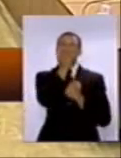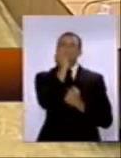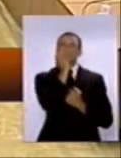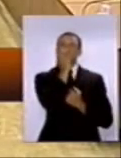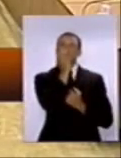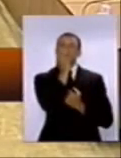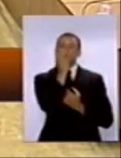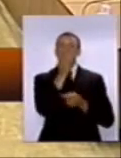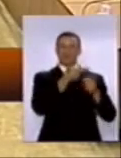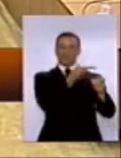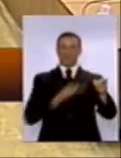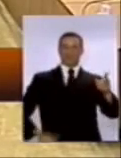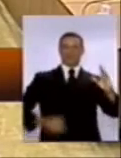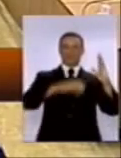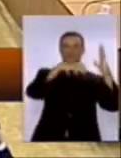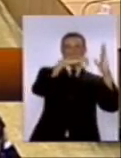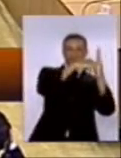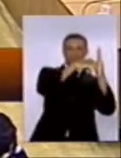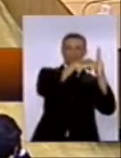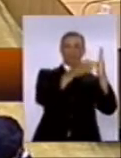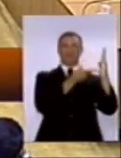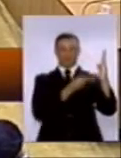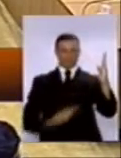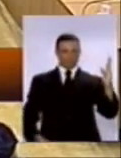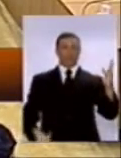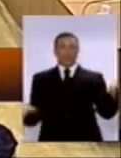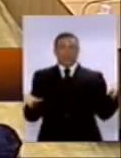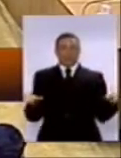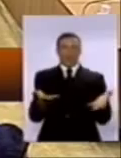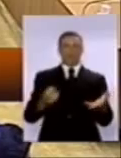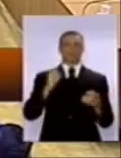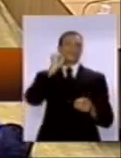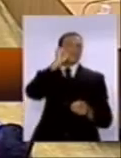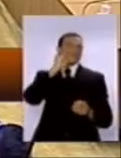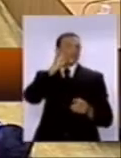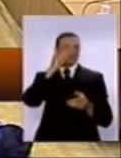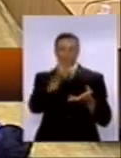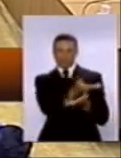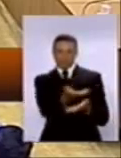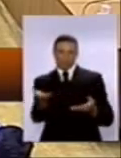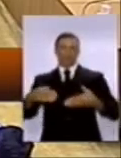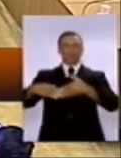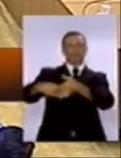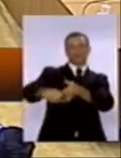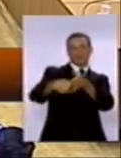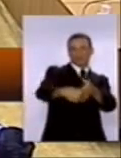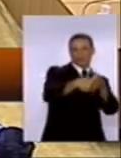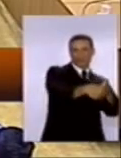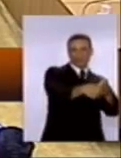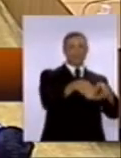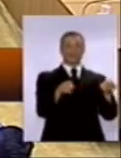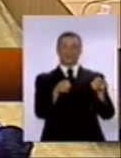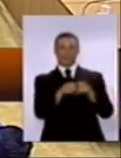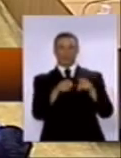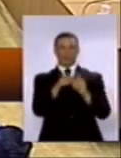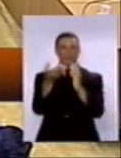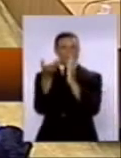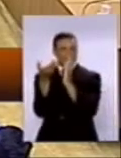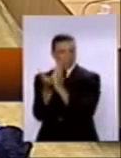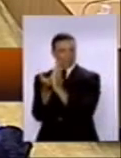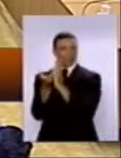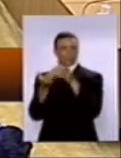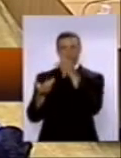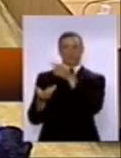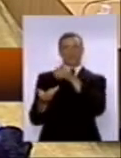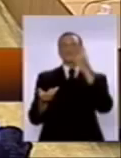josé serra lei a pessoa de quem são complementados os senadores presentes o presidente da câmara dos deputados deputado federal março maia